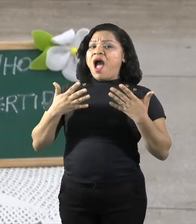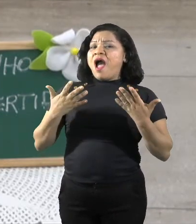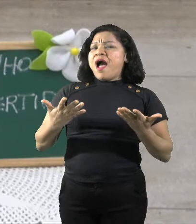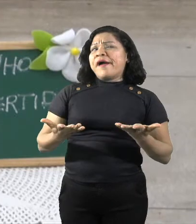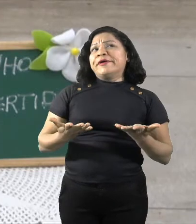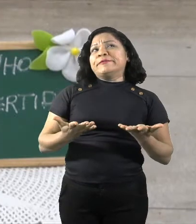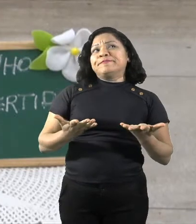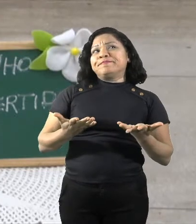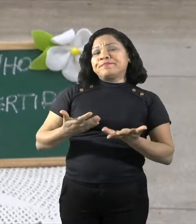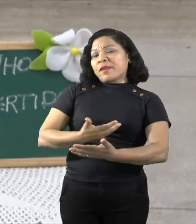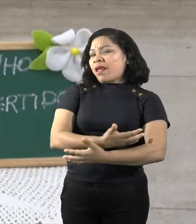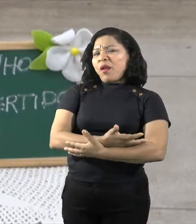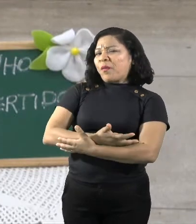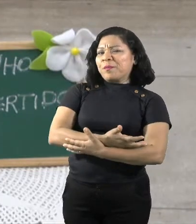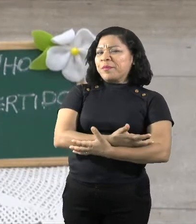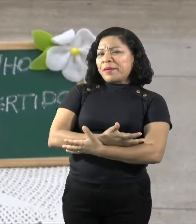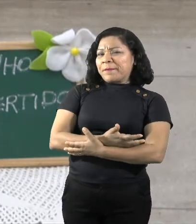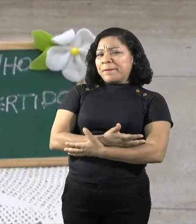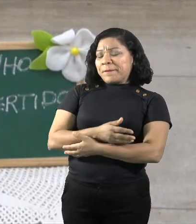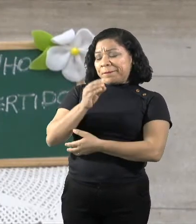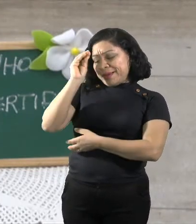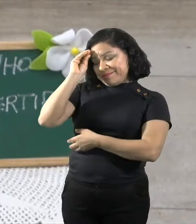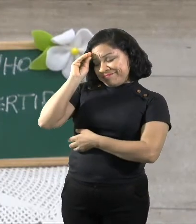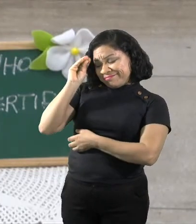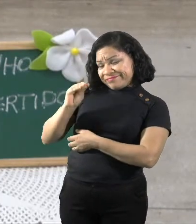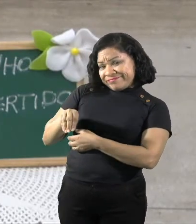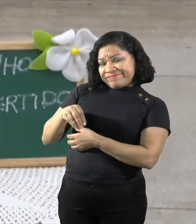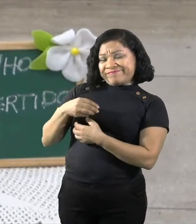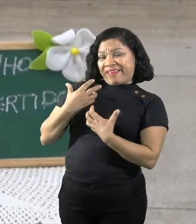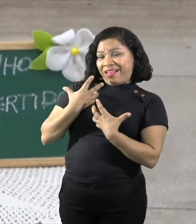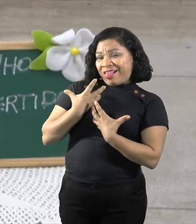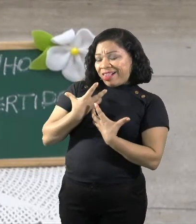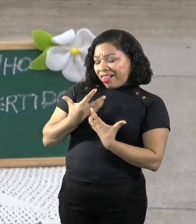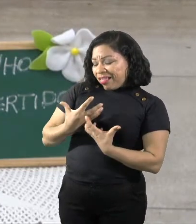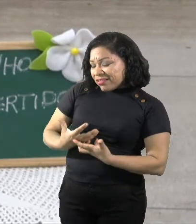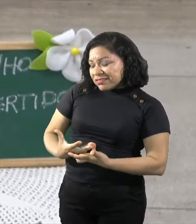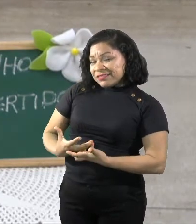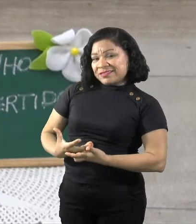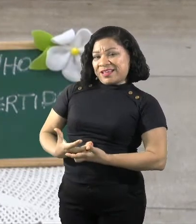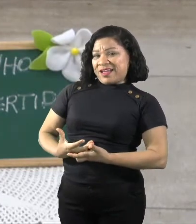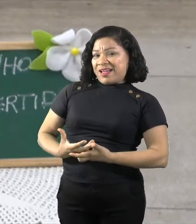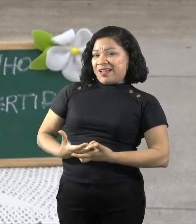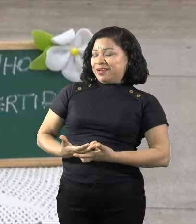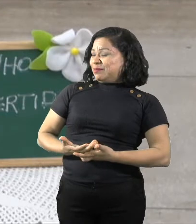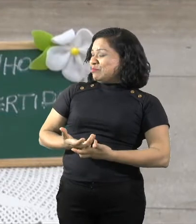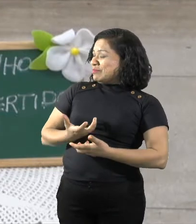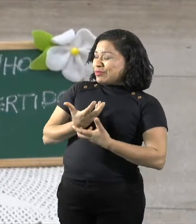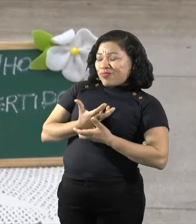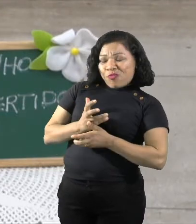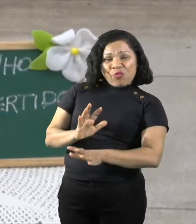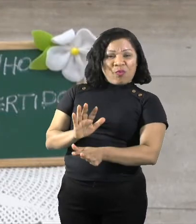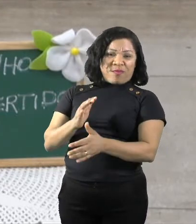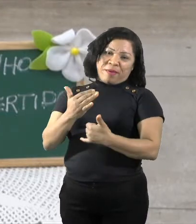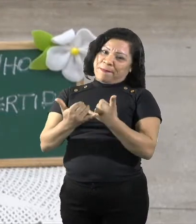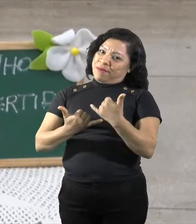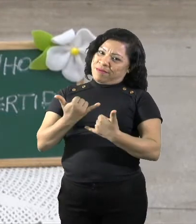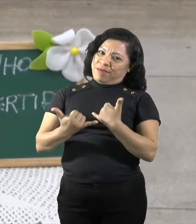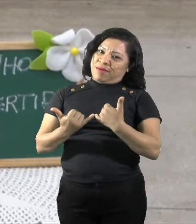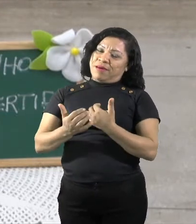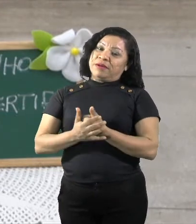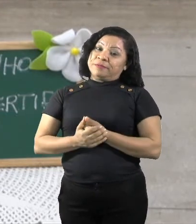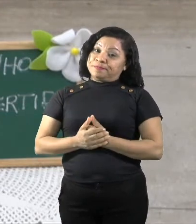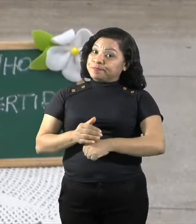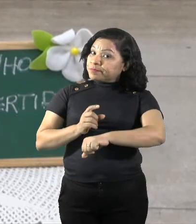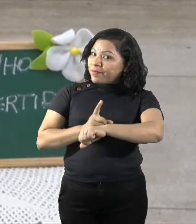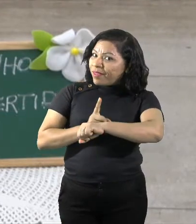bebê já não quer mais, que ele está cansado, que perdeu a vontade de brincar. É hora de